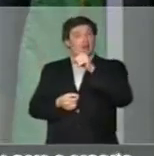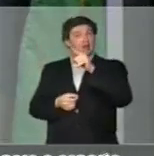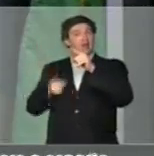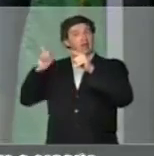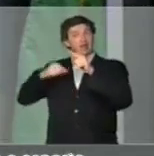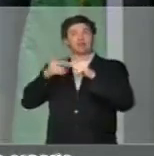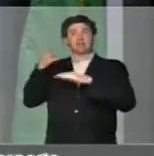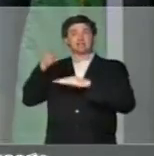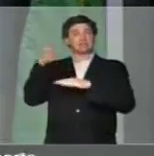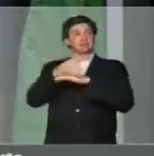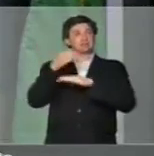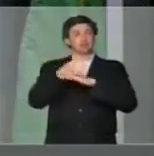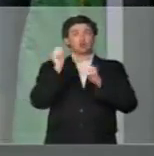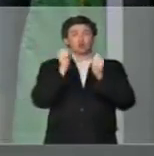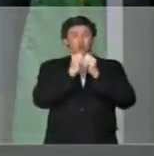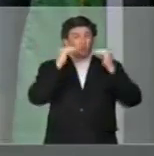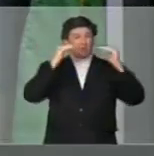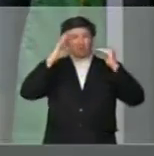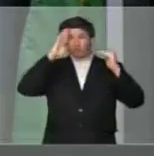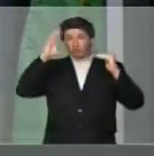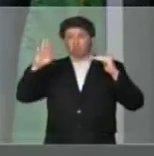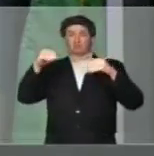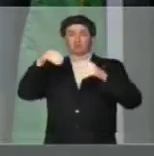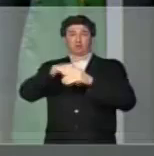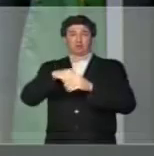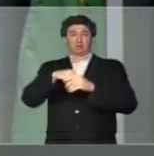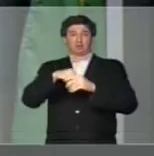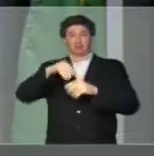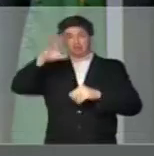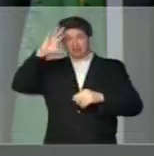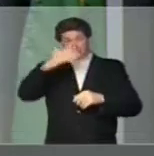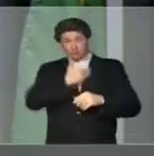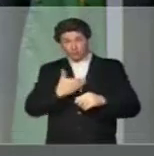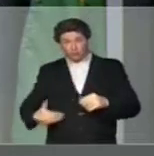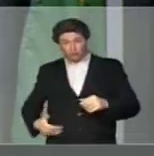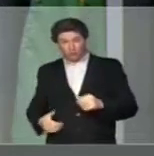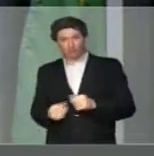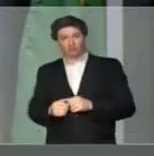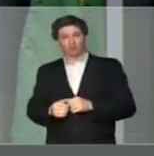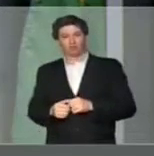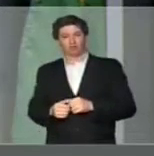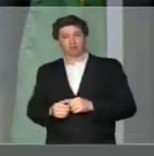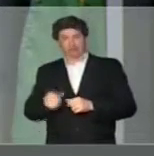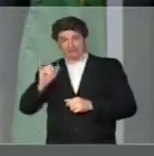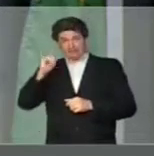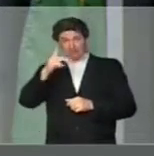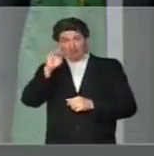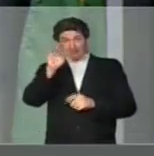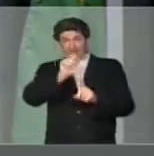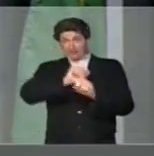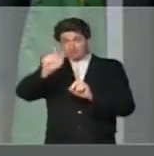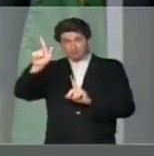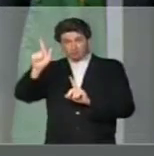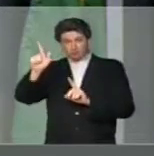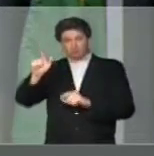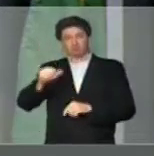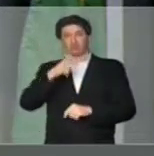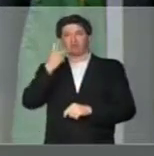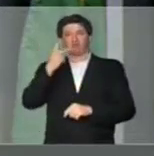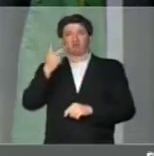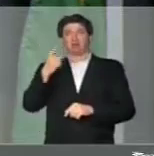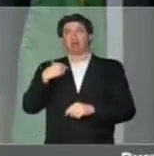frequentava o mais alto nível das instâncias decisórias, se expulso for pelo PT, que já disse que não